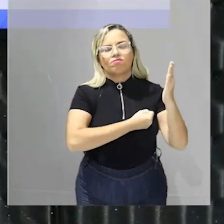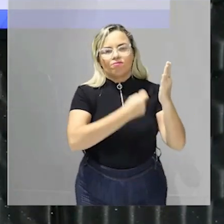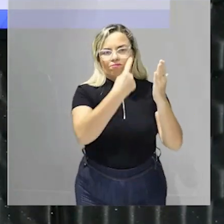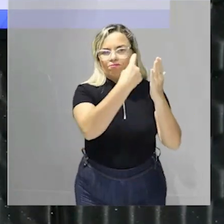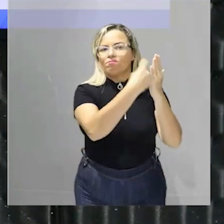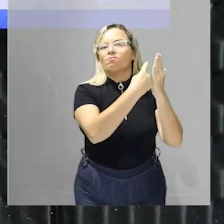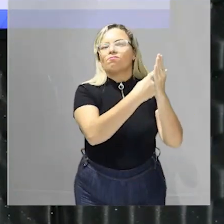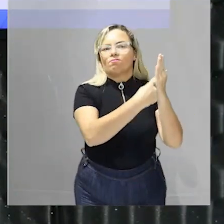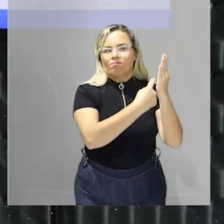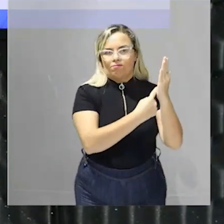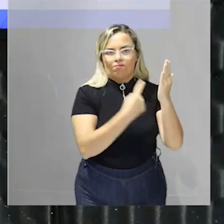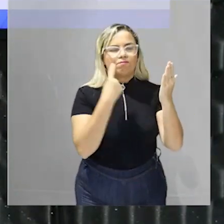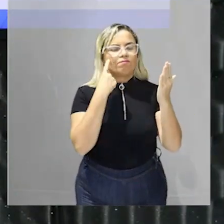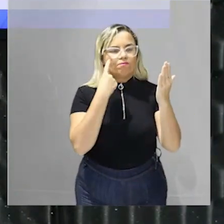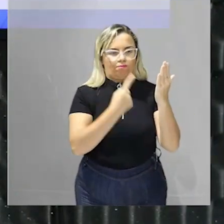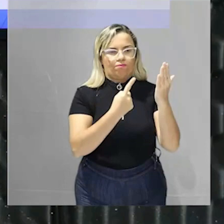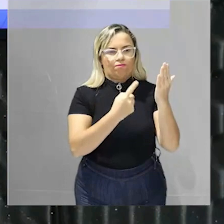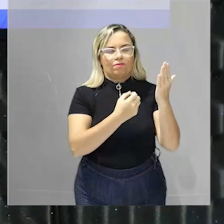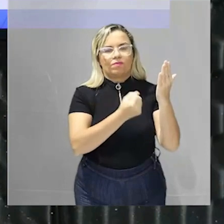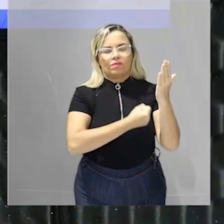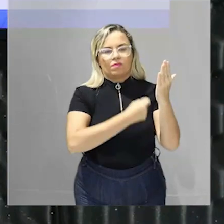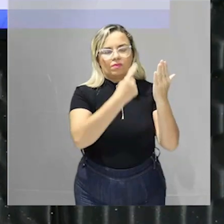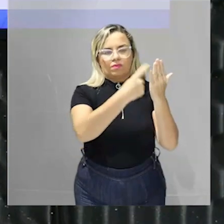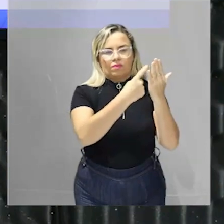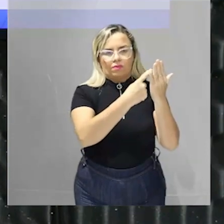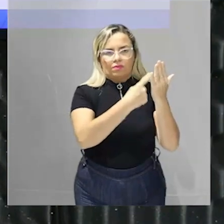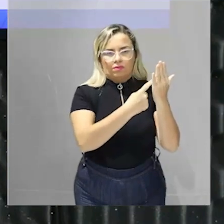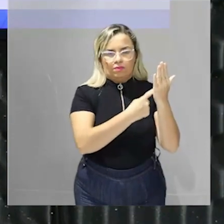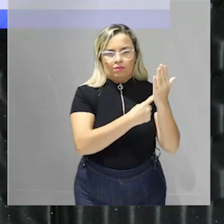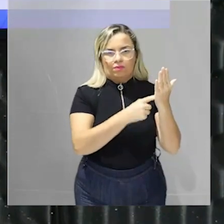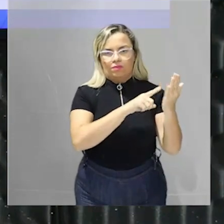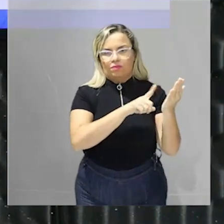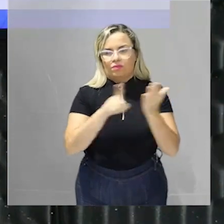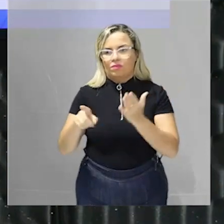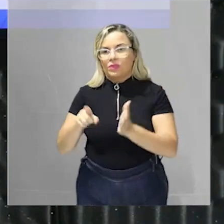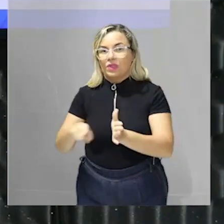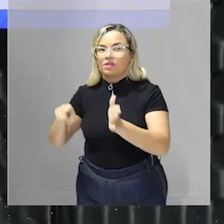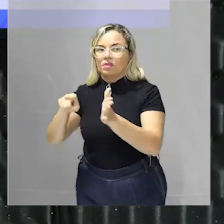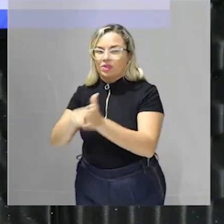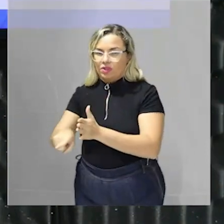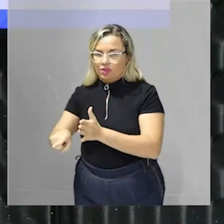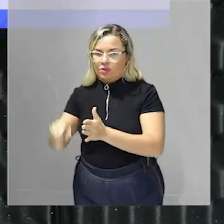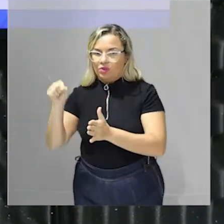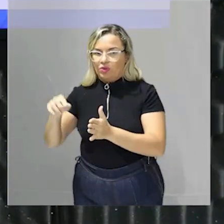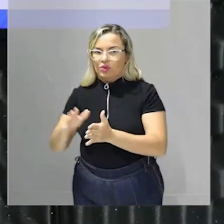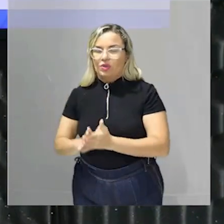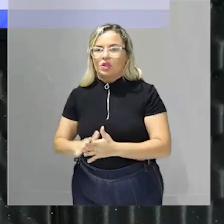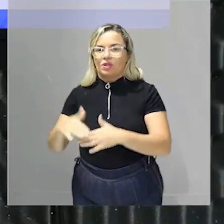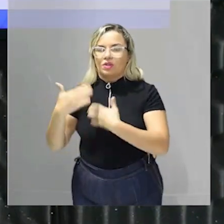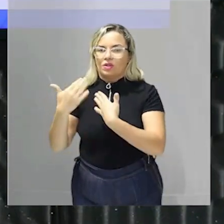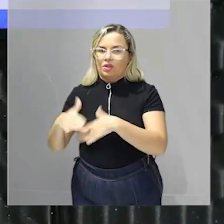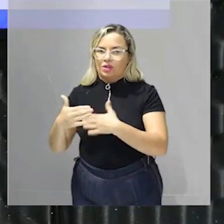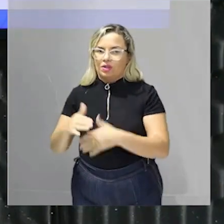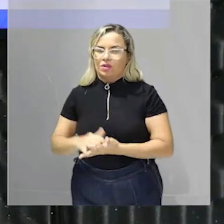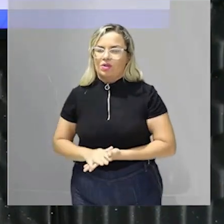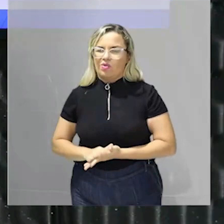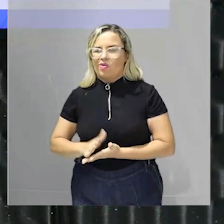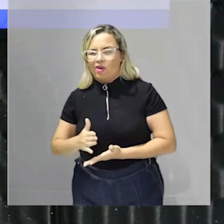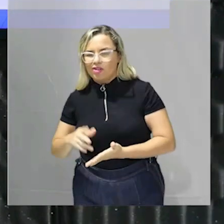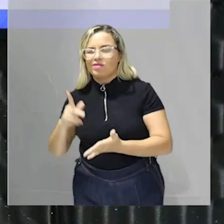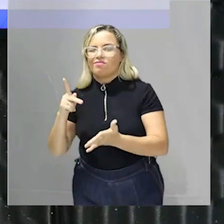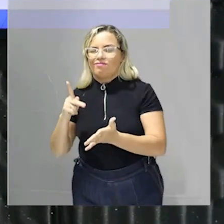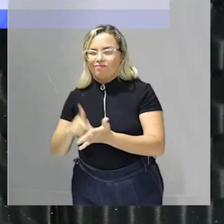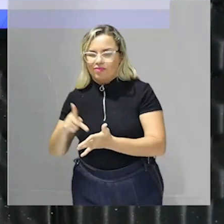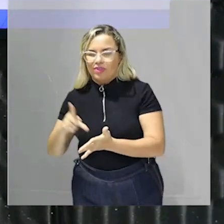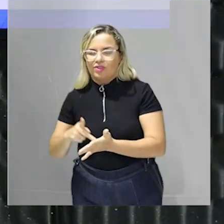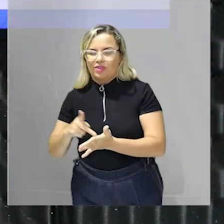veio numeradinha, tá? Então, as questões provavelmente, não vou dar spoiler, mas as